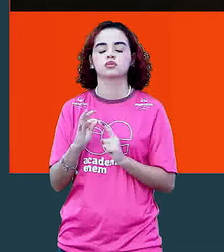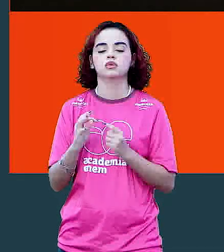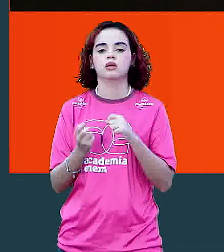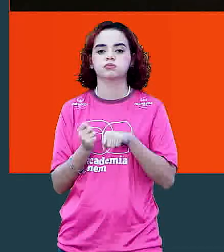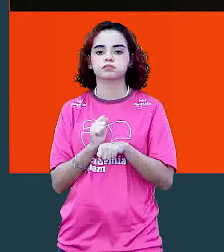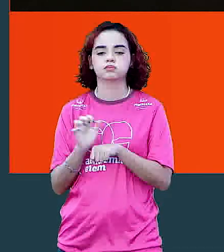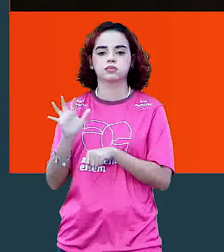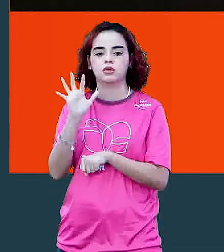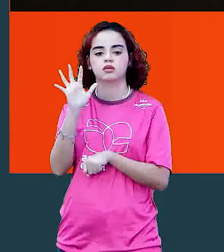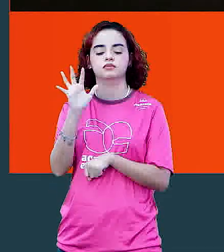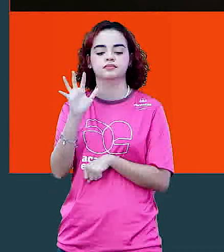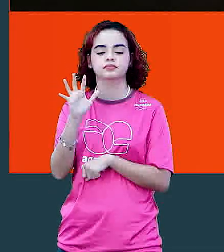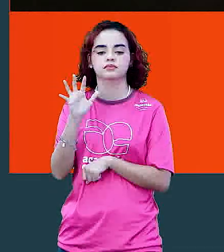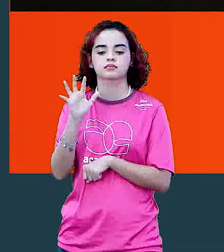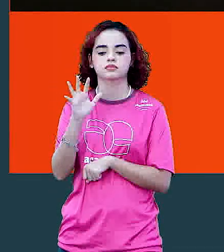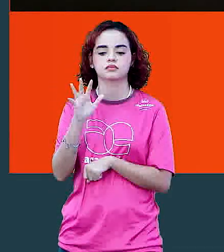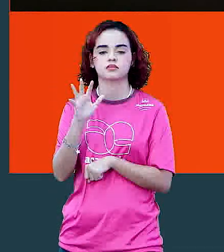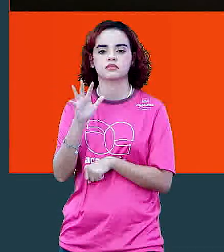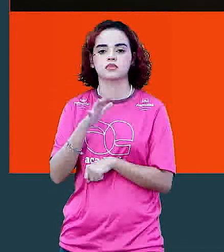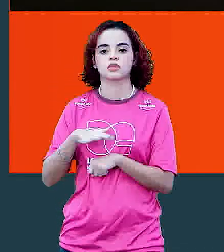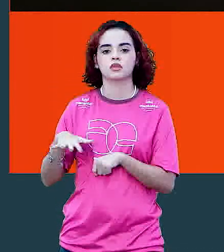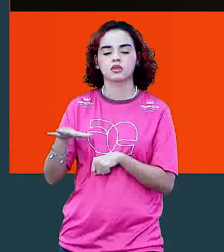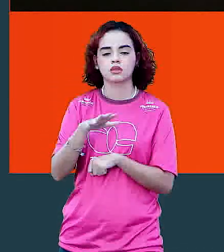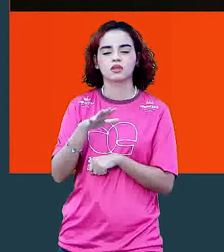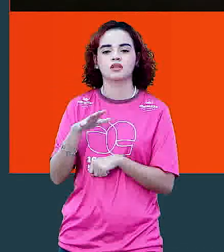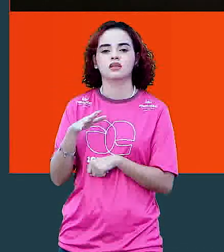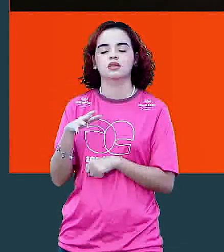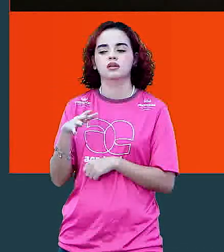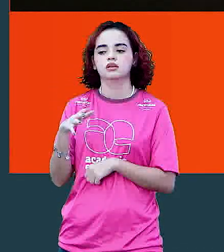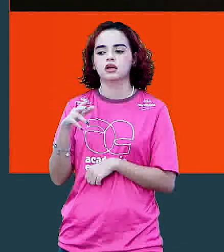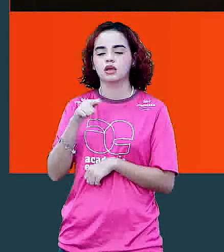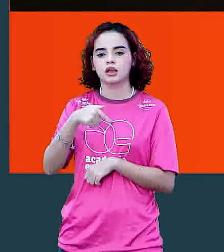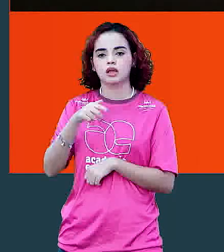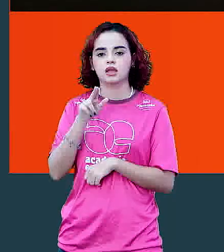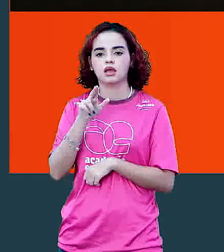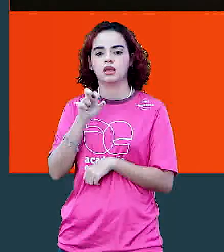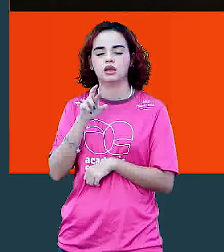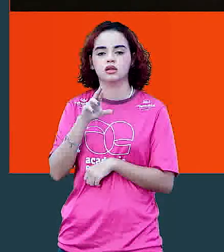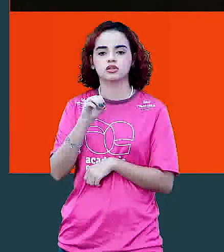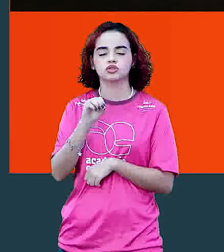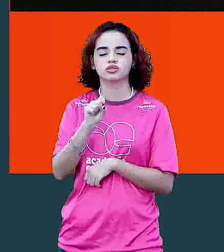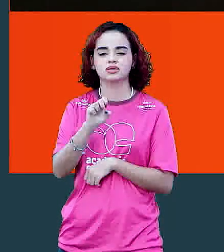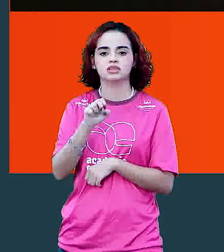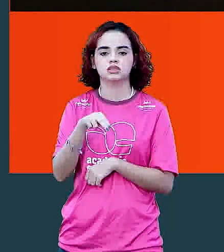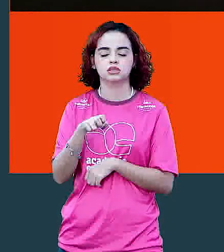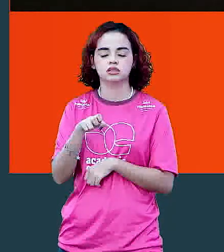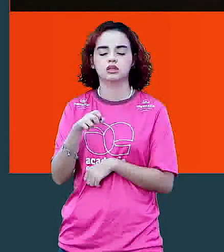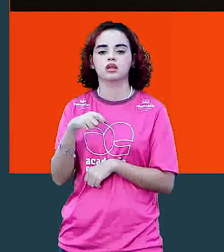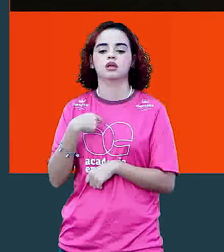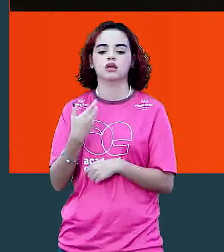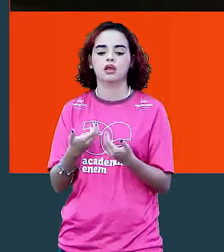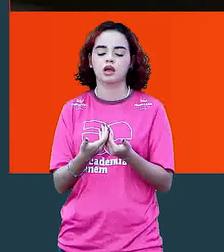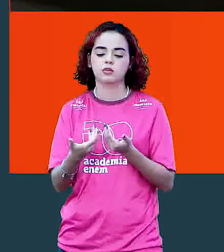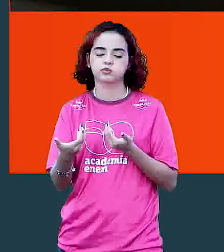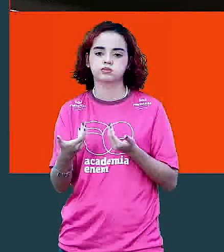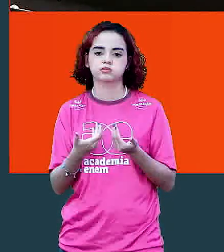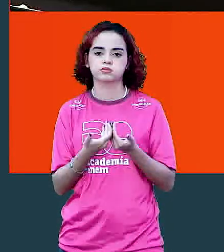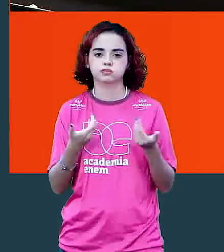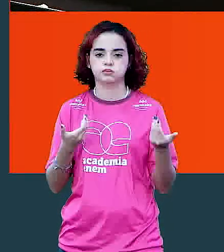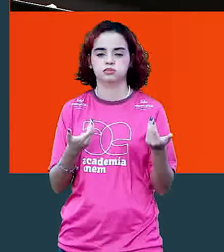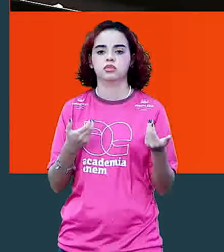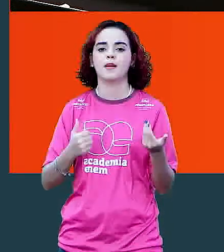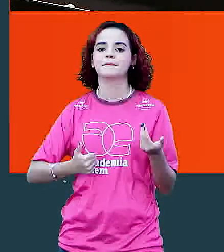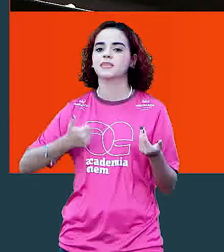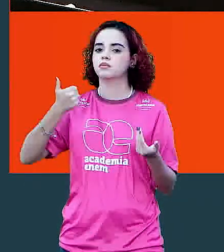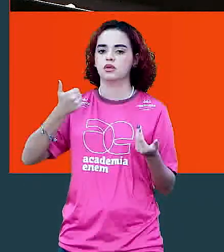ebulição. Assim, o asfalto e o querosene são os primeiros subprodutos a serem obtidos na separação. Os primeiros estão